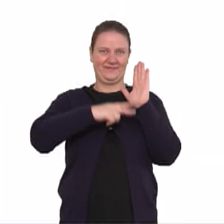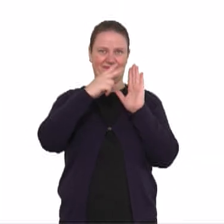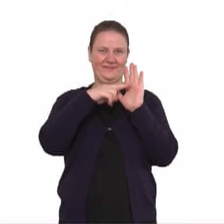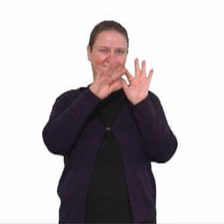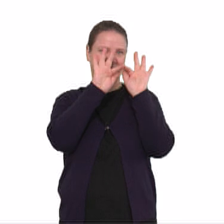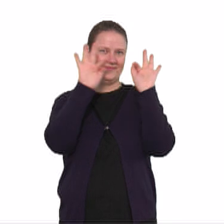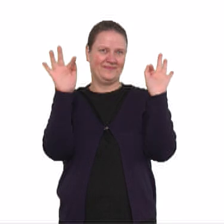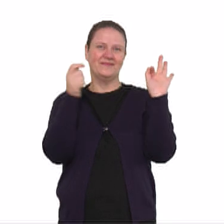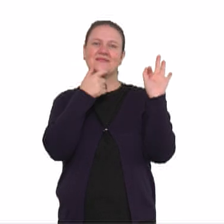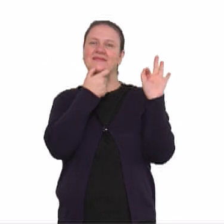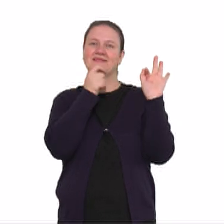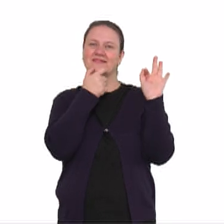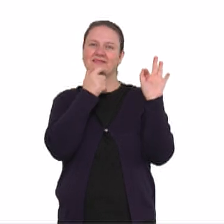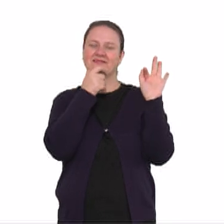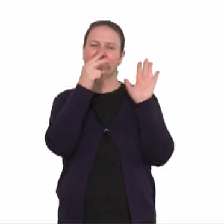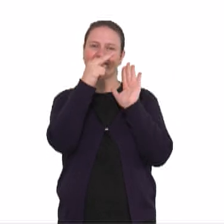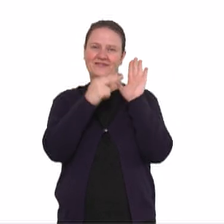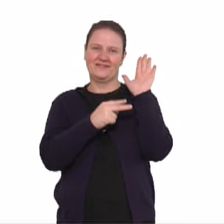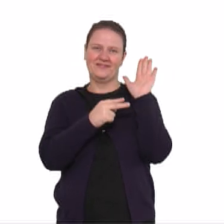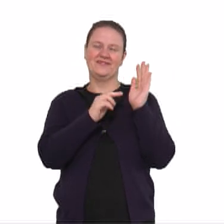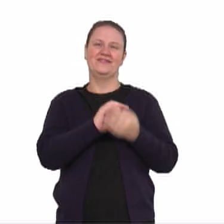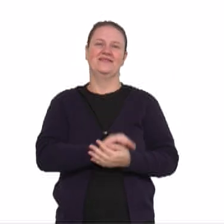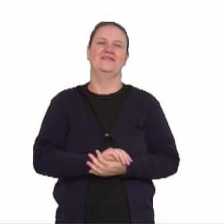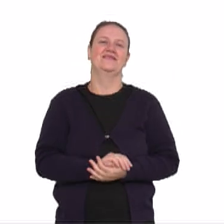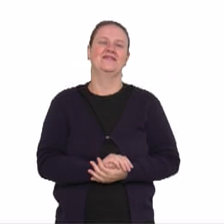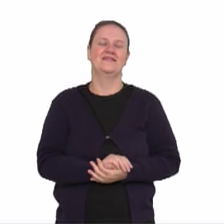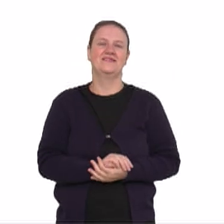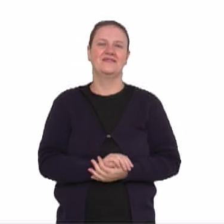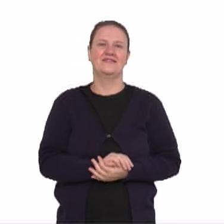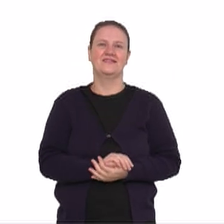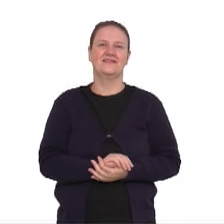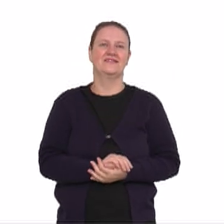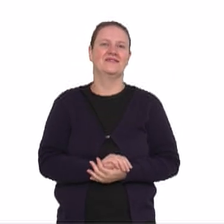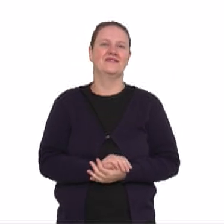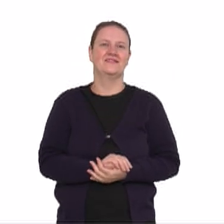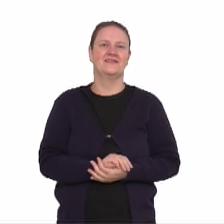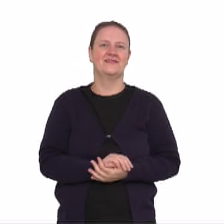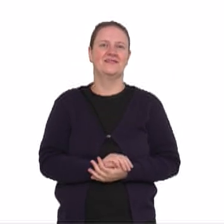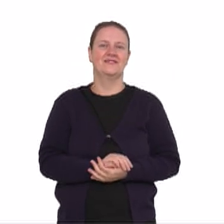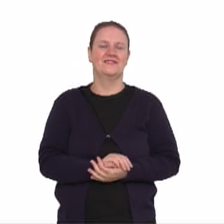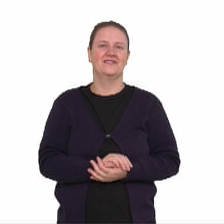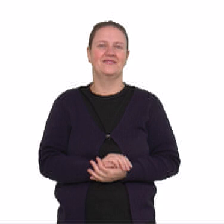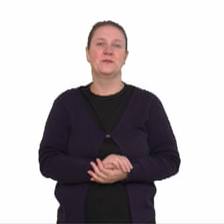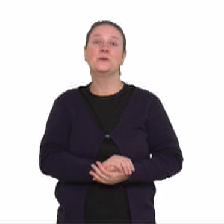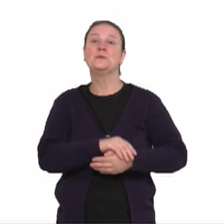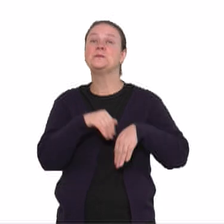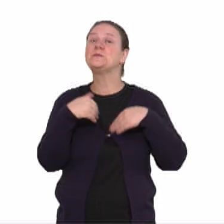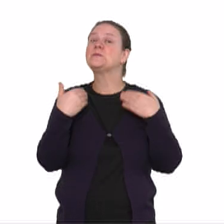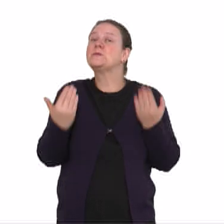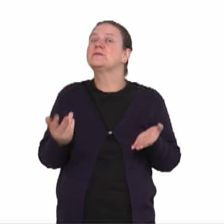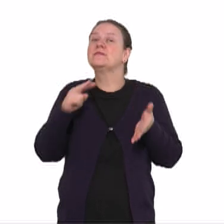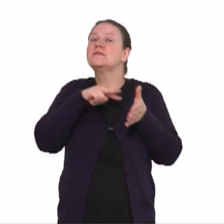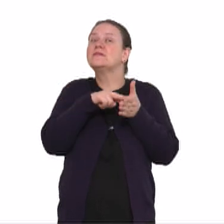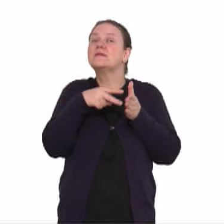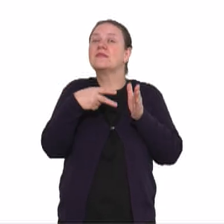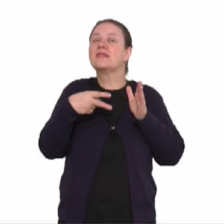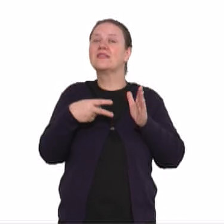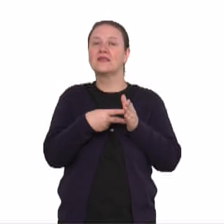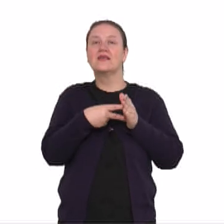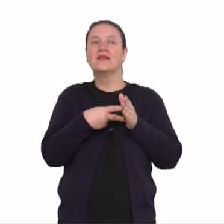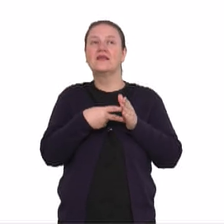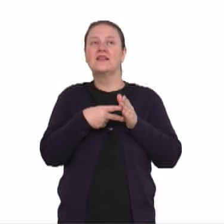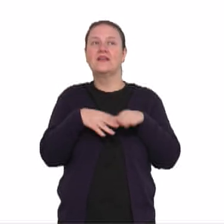about learning is that nobody can take it away from you. B.B.